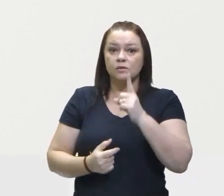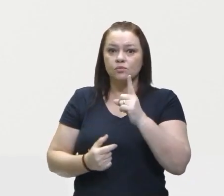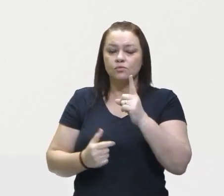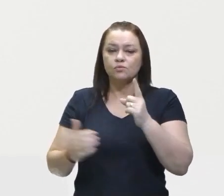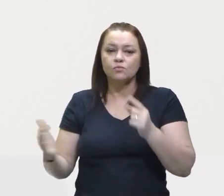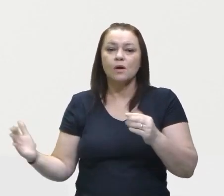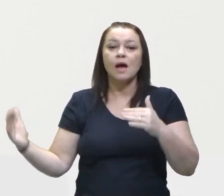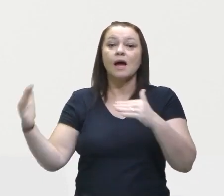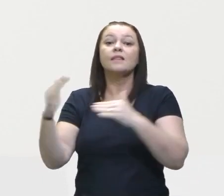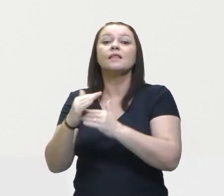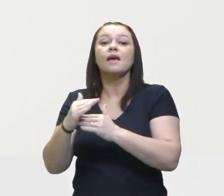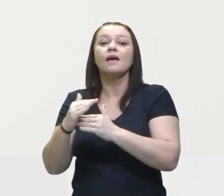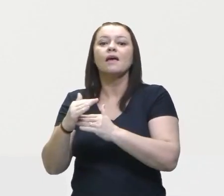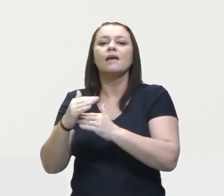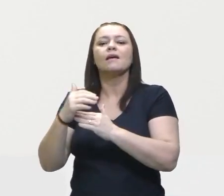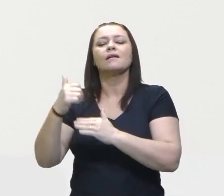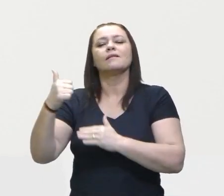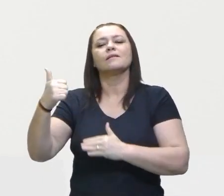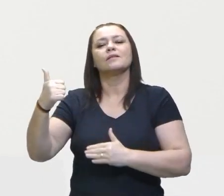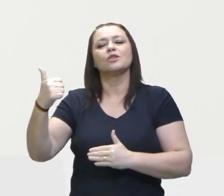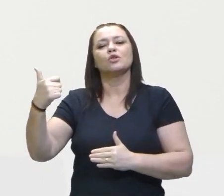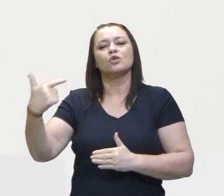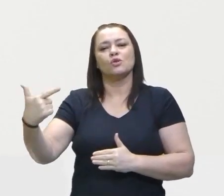1 até o